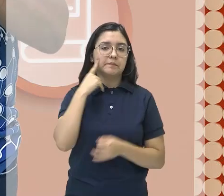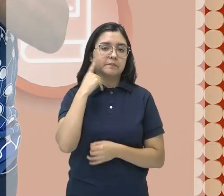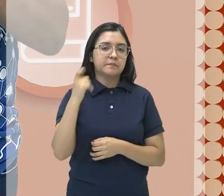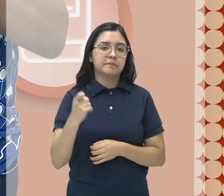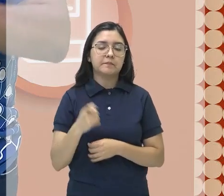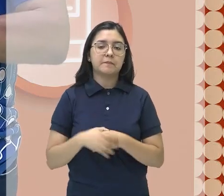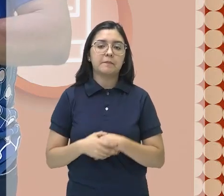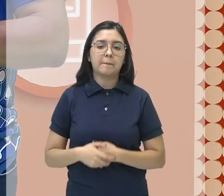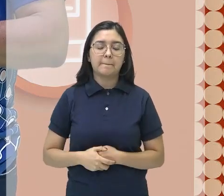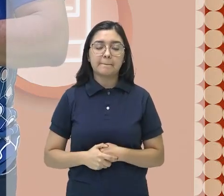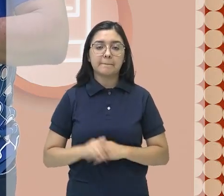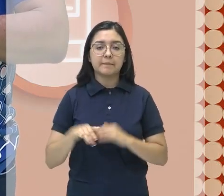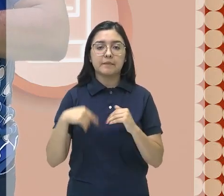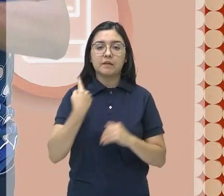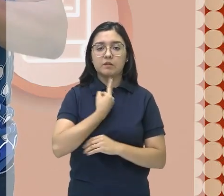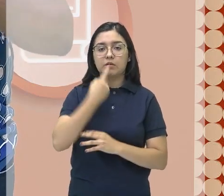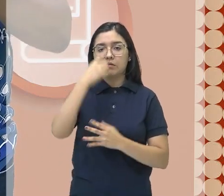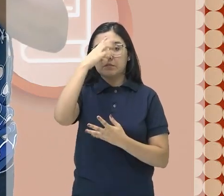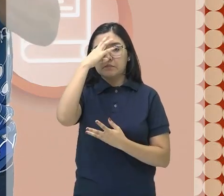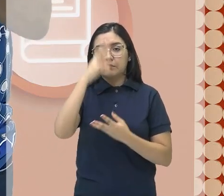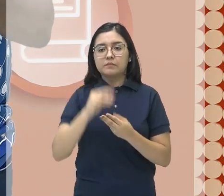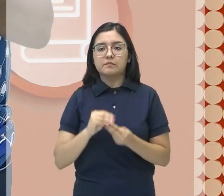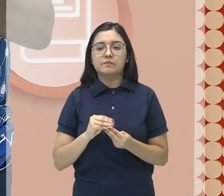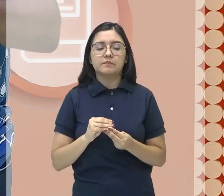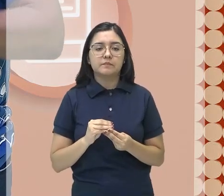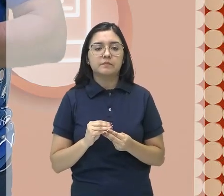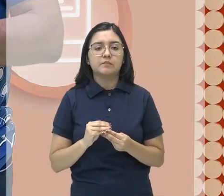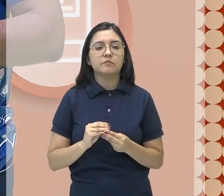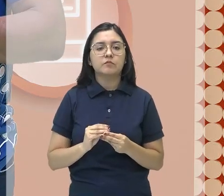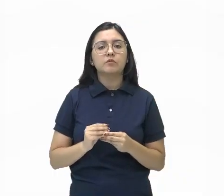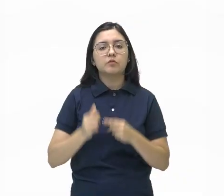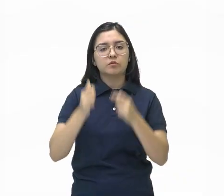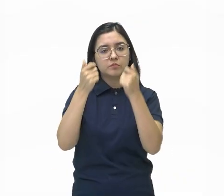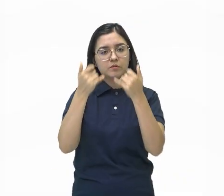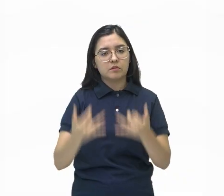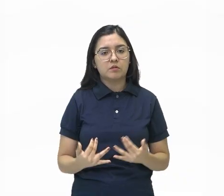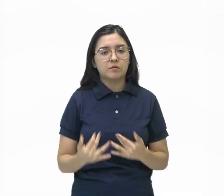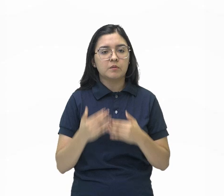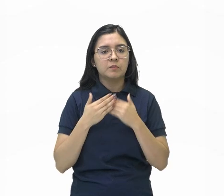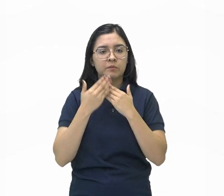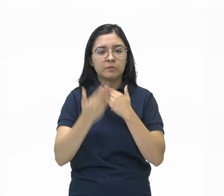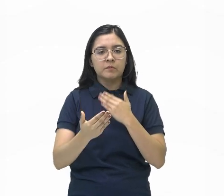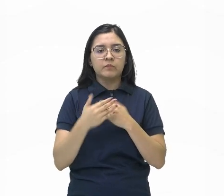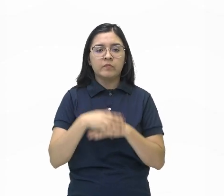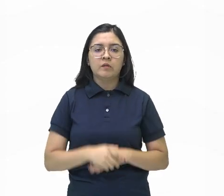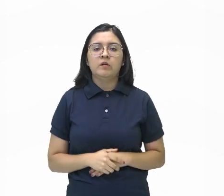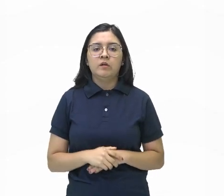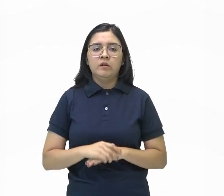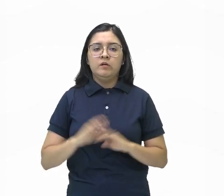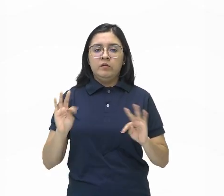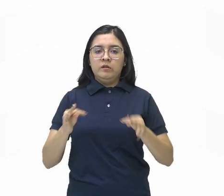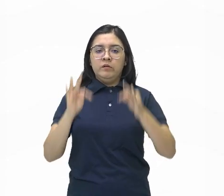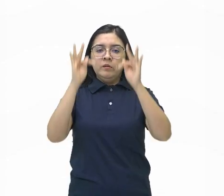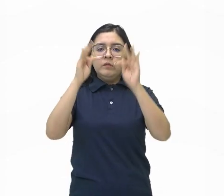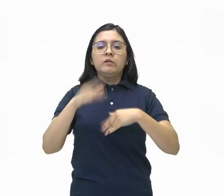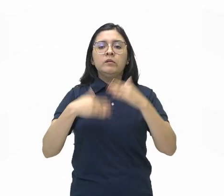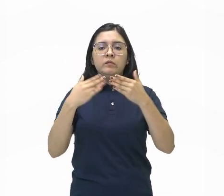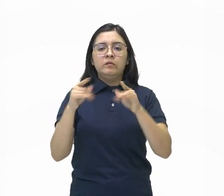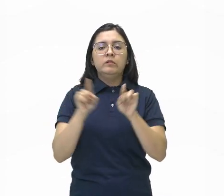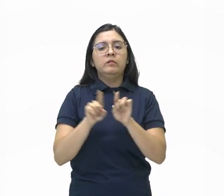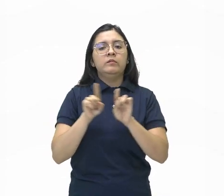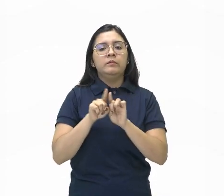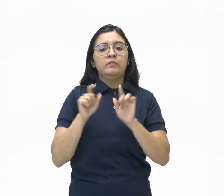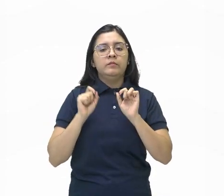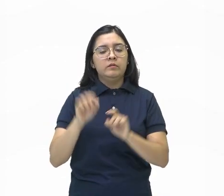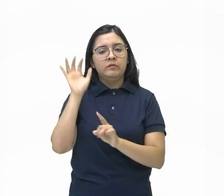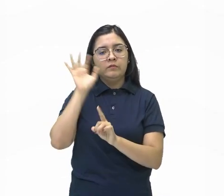gente visualizar aquilo que nós estamos falando, né? Então, vamos lá. O avanço também, ele impacta no